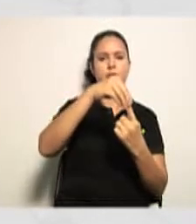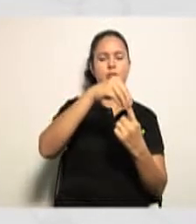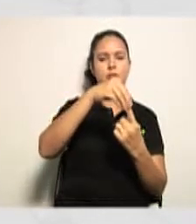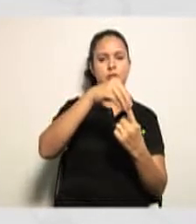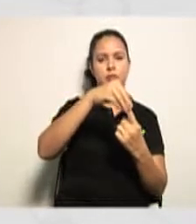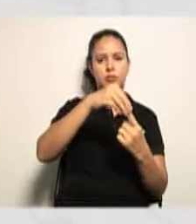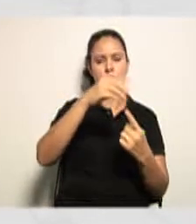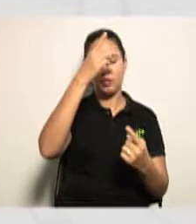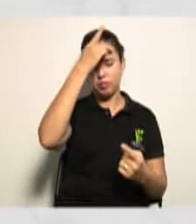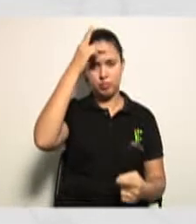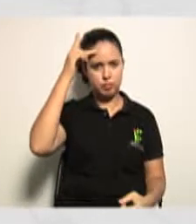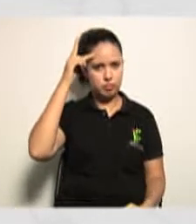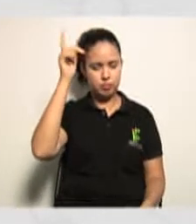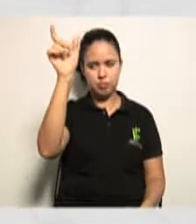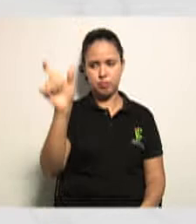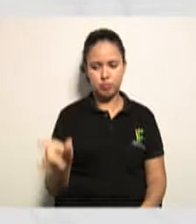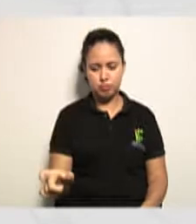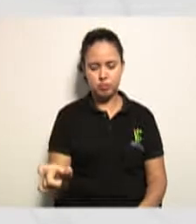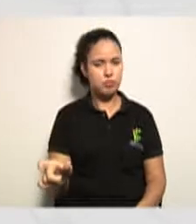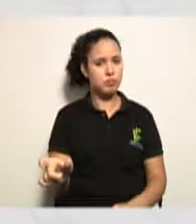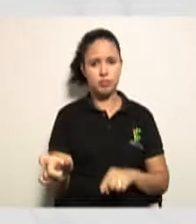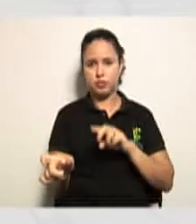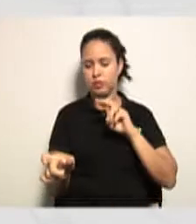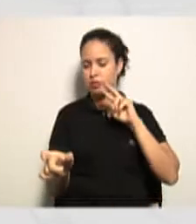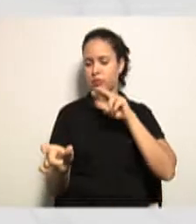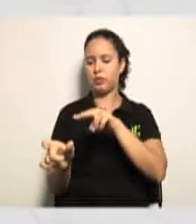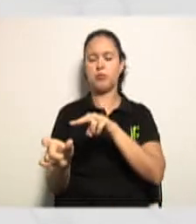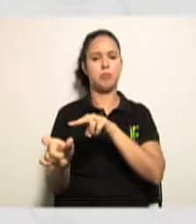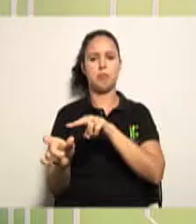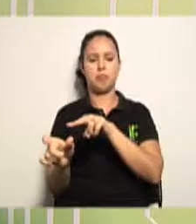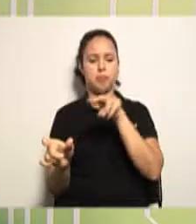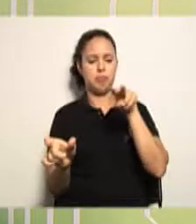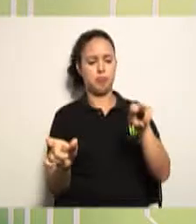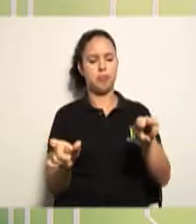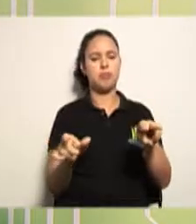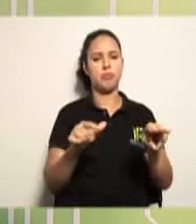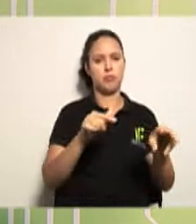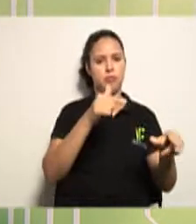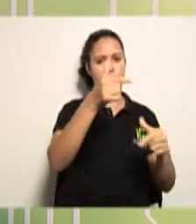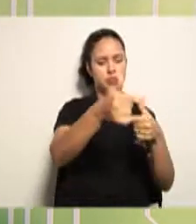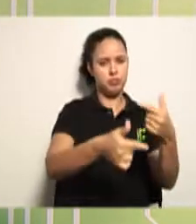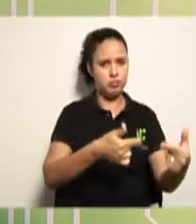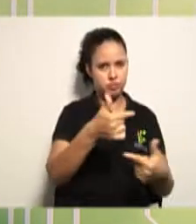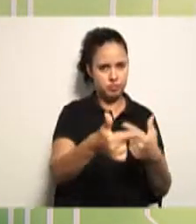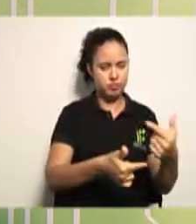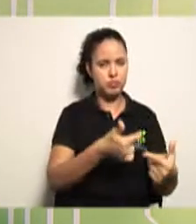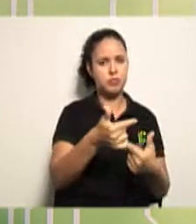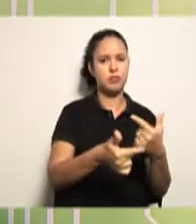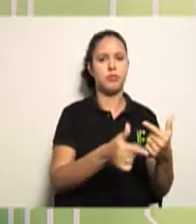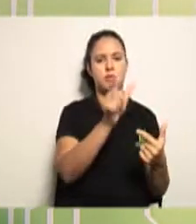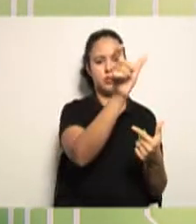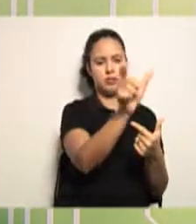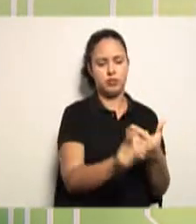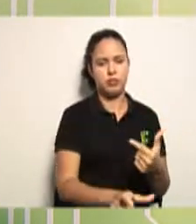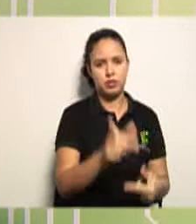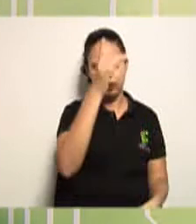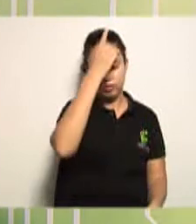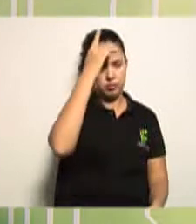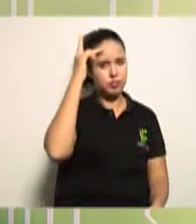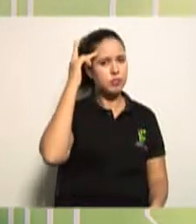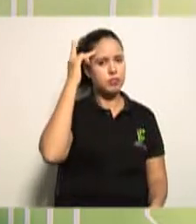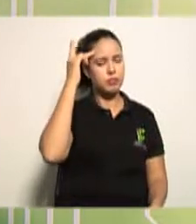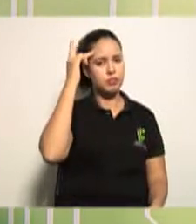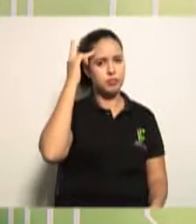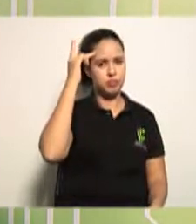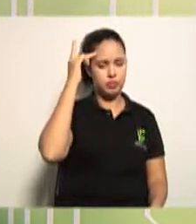não na pessoa em si. Então olhava lá e focava muito no cargo que a pessoa trabalhava